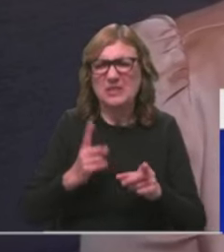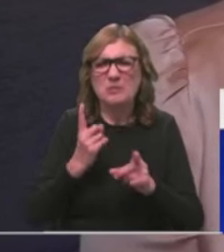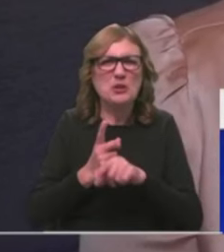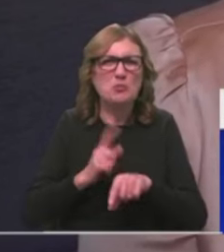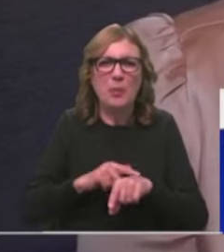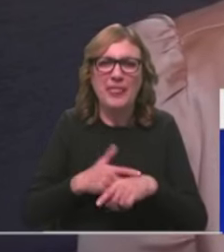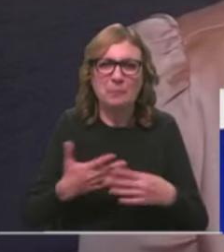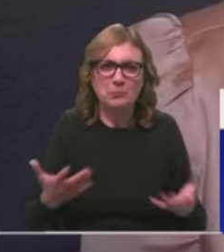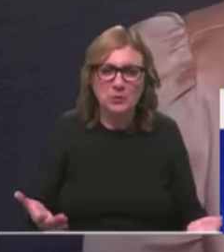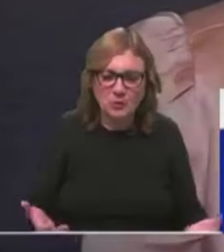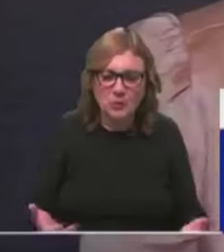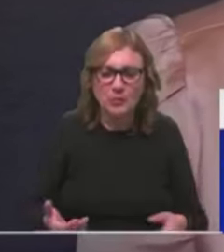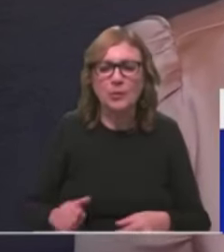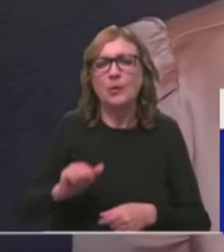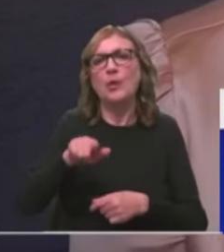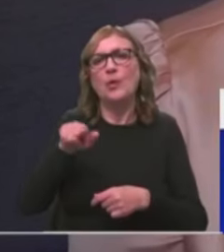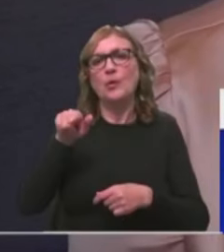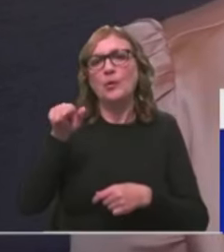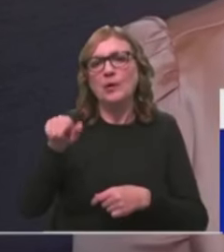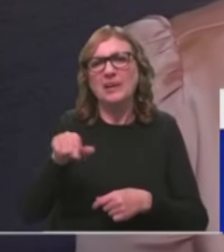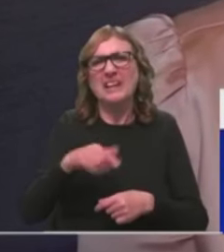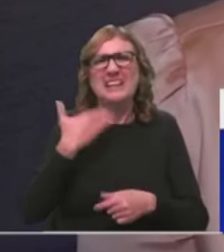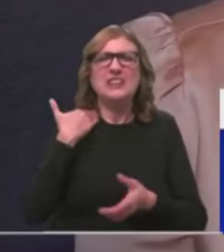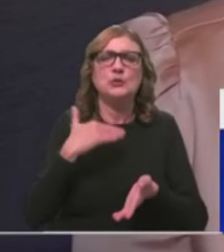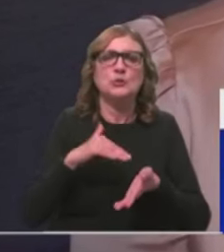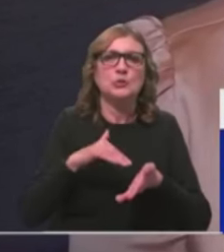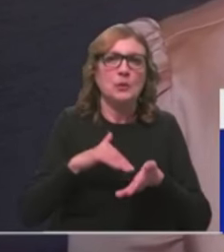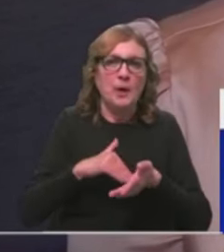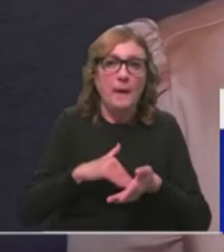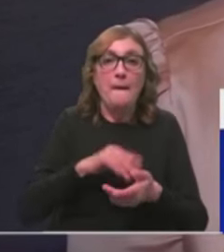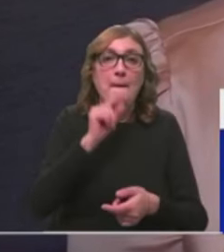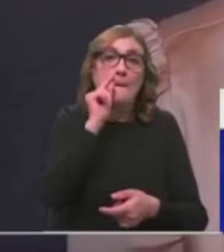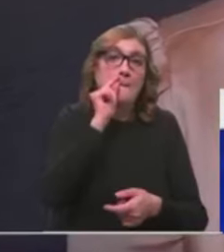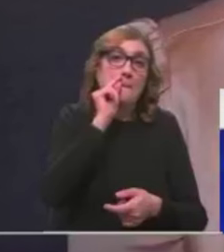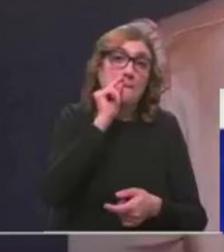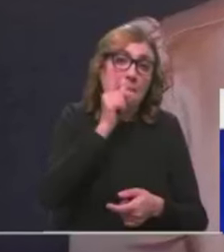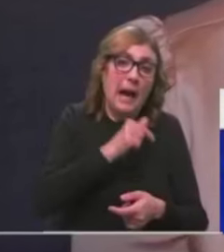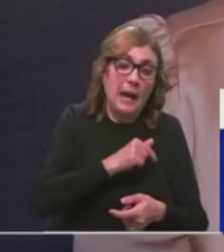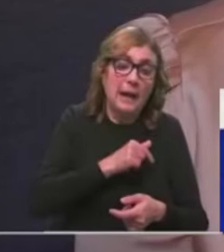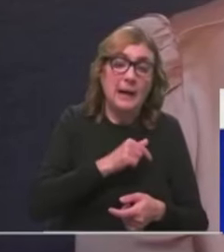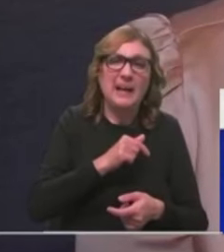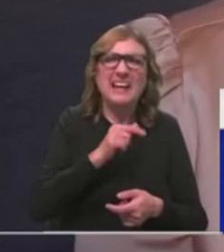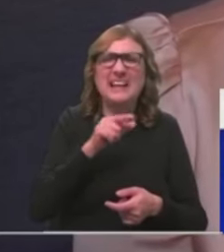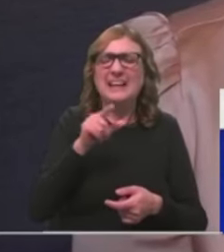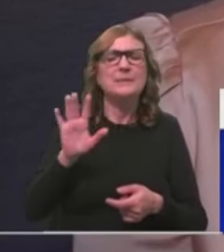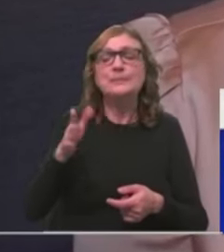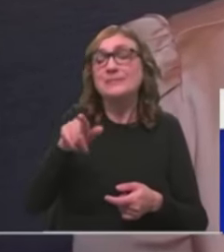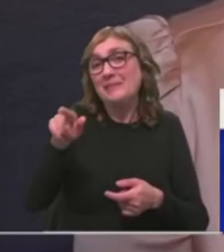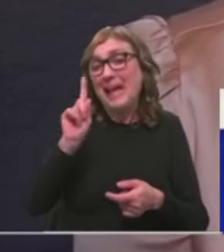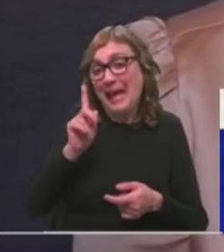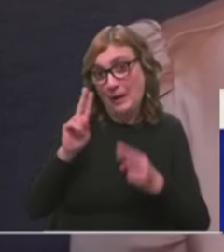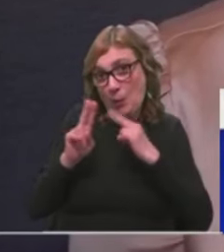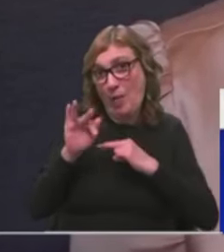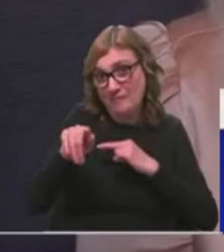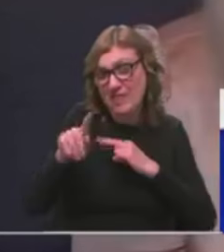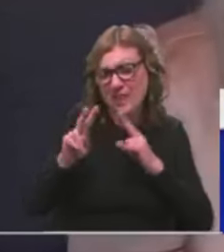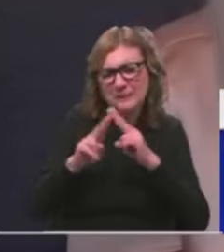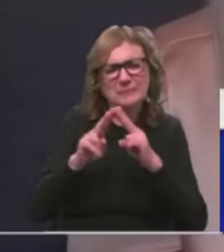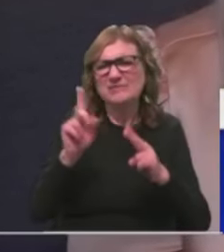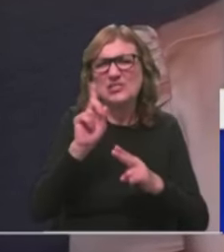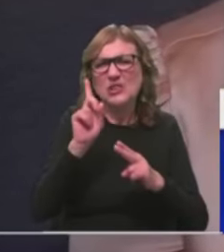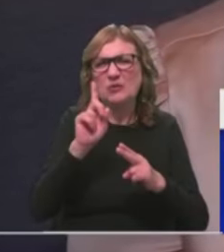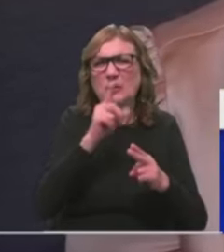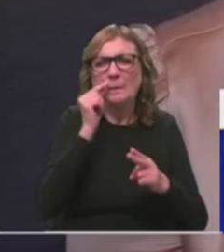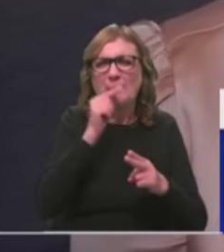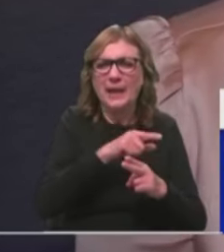tempo o o o segunda-feira o pai era o encontro parecer e não foi e agora viemos a